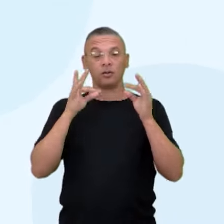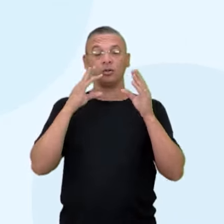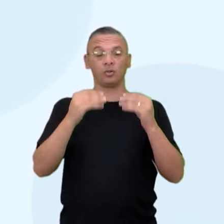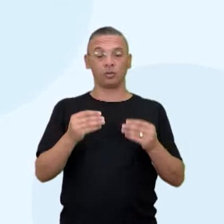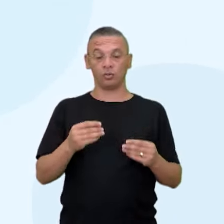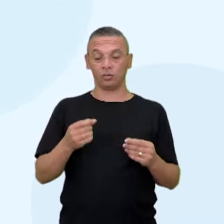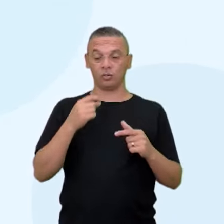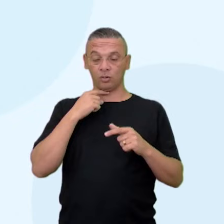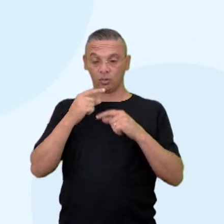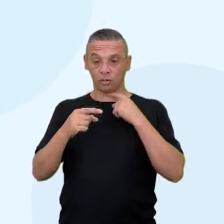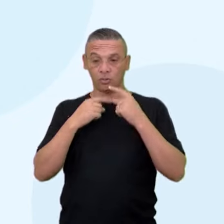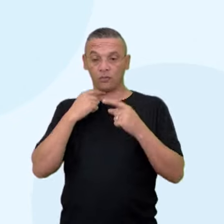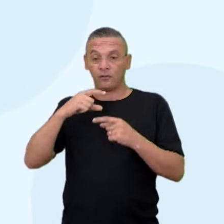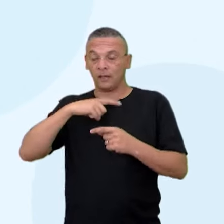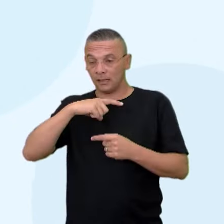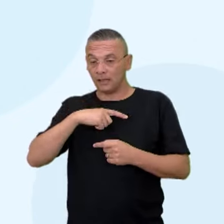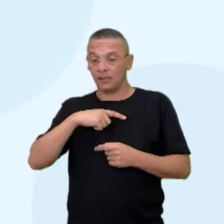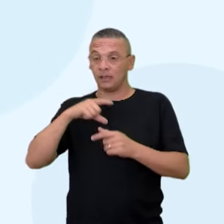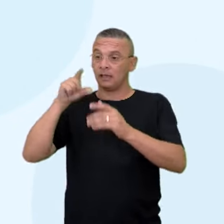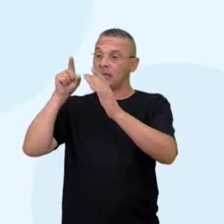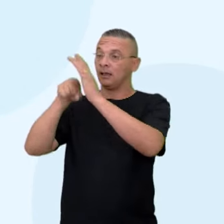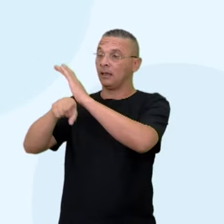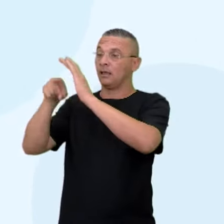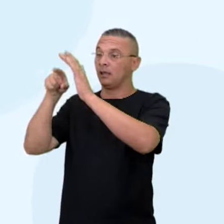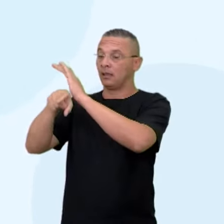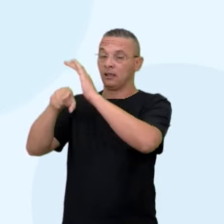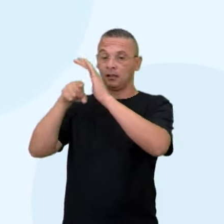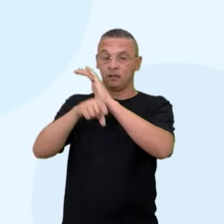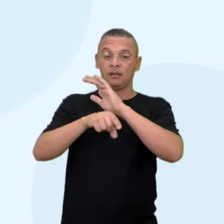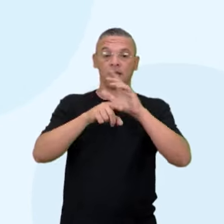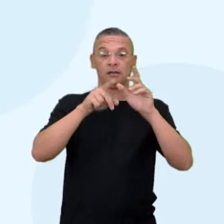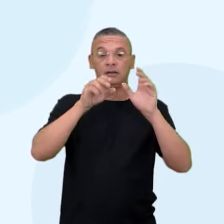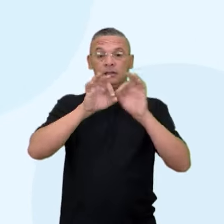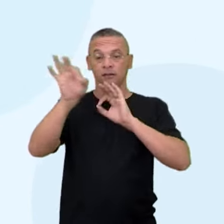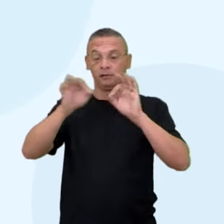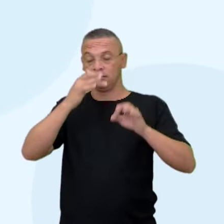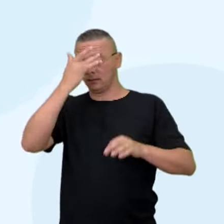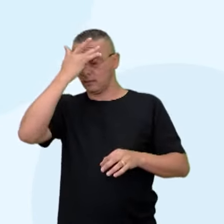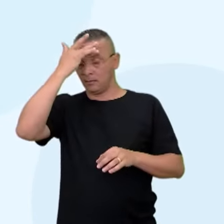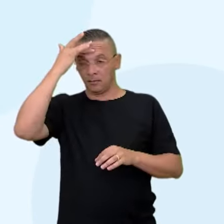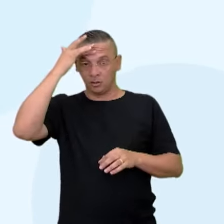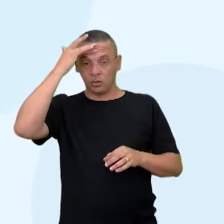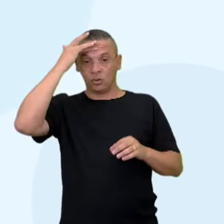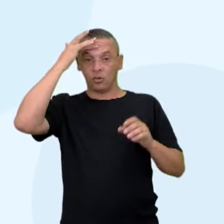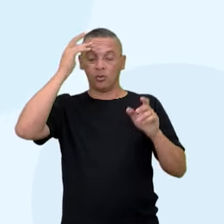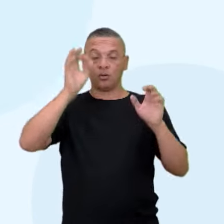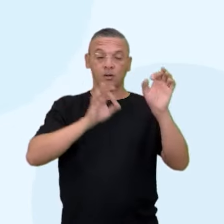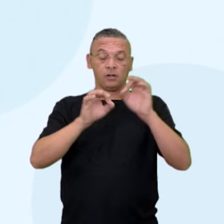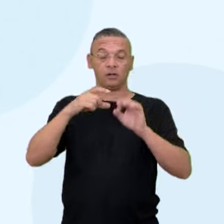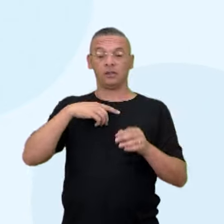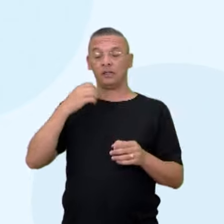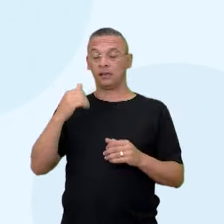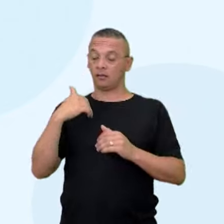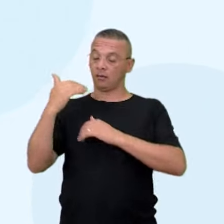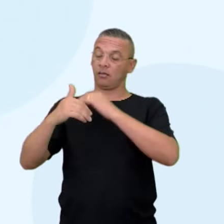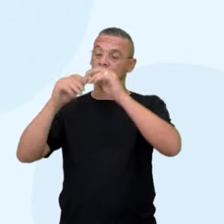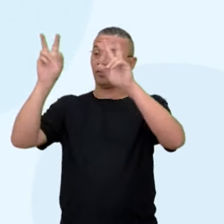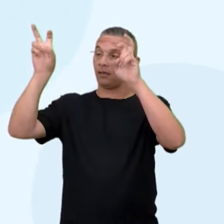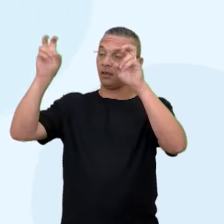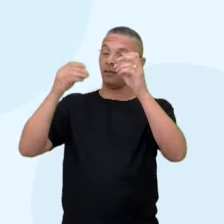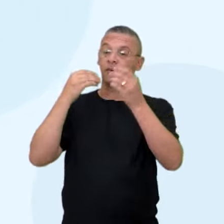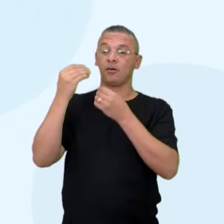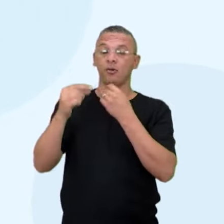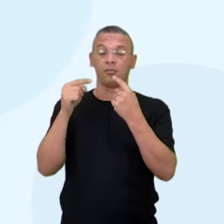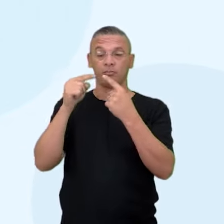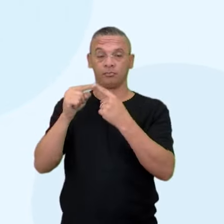lendo, verifique se as leituras estão sendo feitas, tem link, né? Se tem uma progressão temática dentro daquilo que